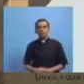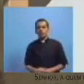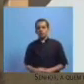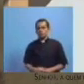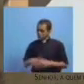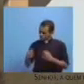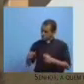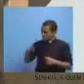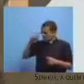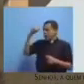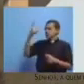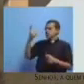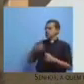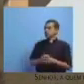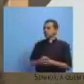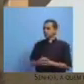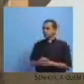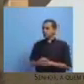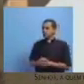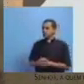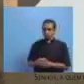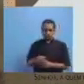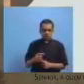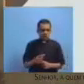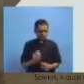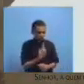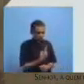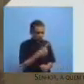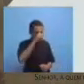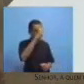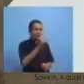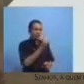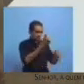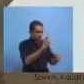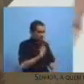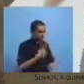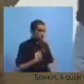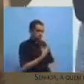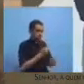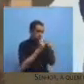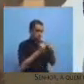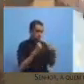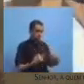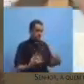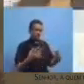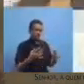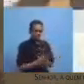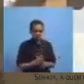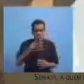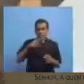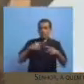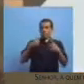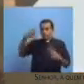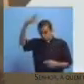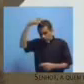vida. Aí ele foi lá, já cobrava caro, arrumou o dinheiro e foi lá. Chegou lá, estava entusiasmado, bateu na